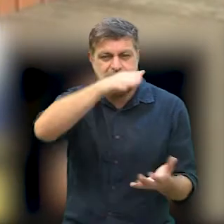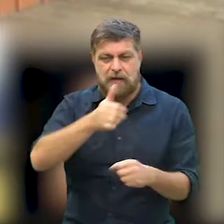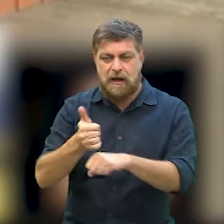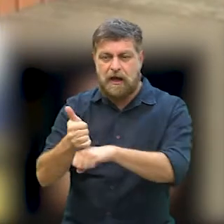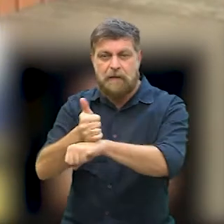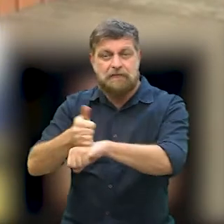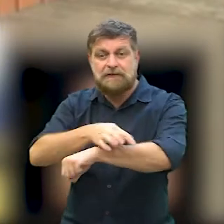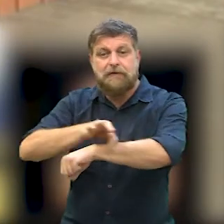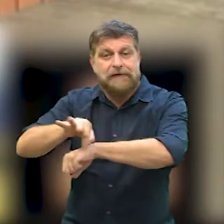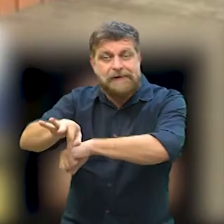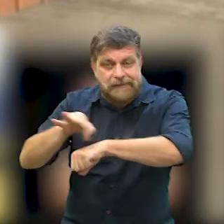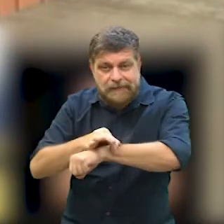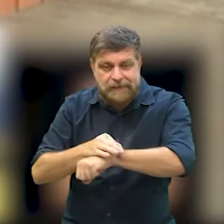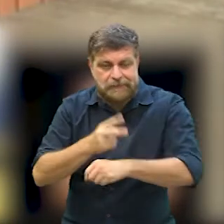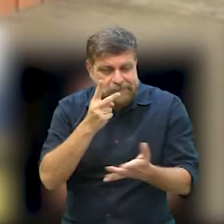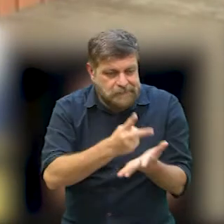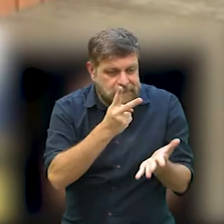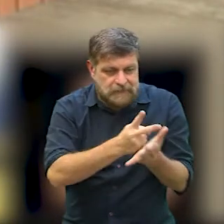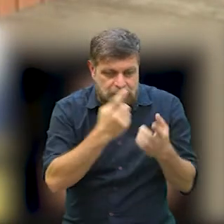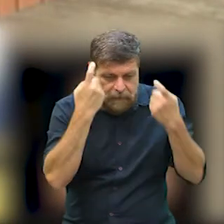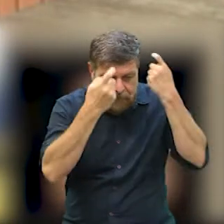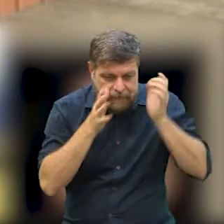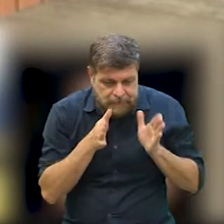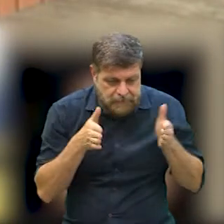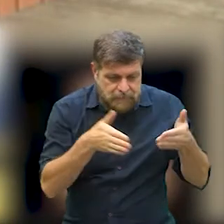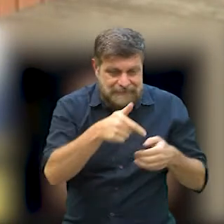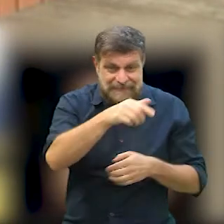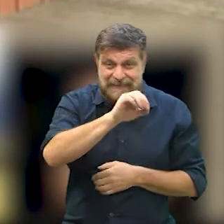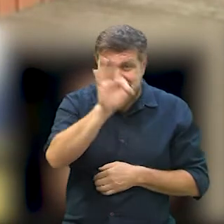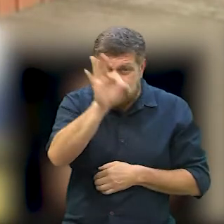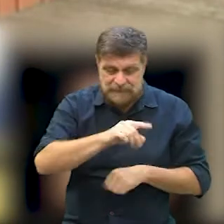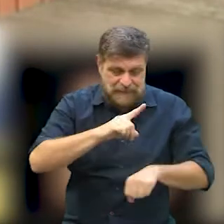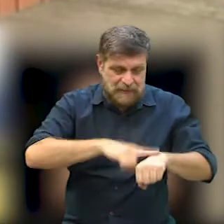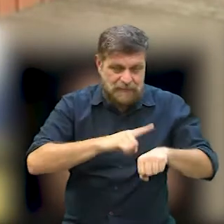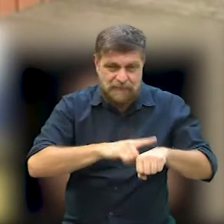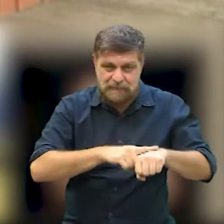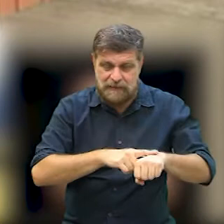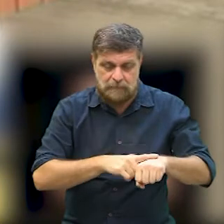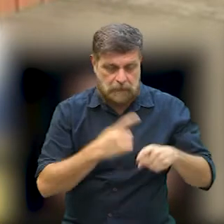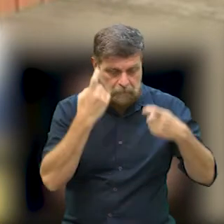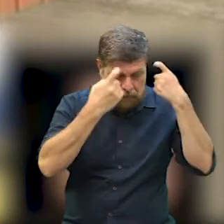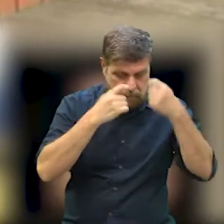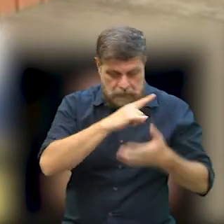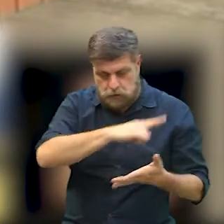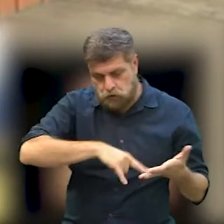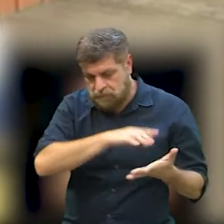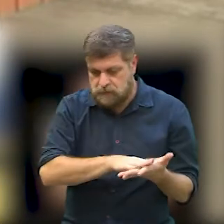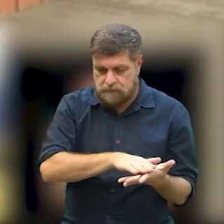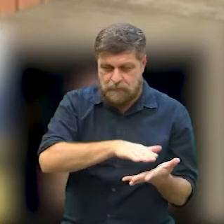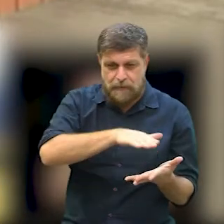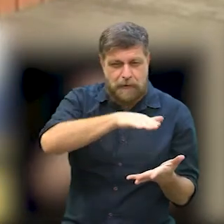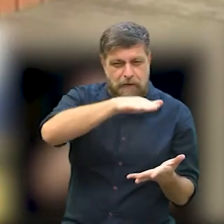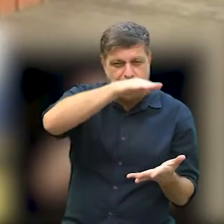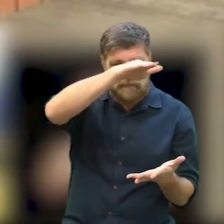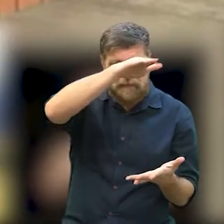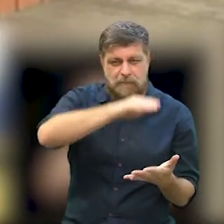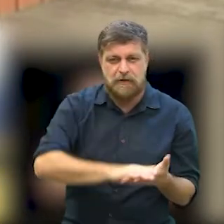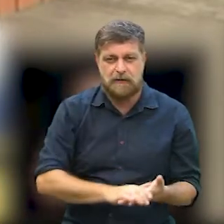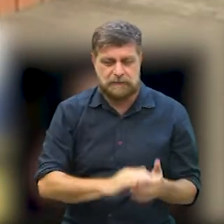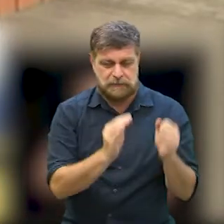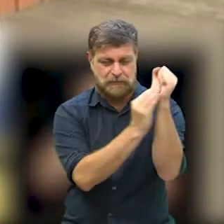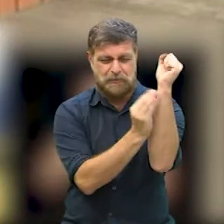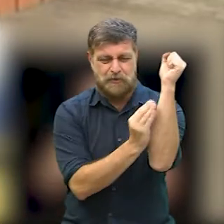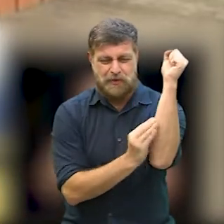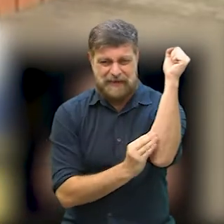E deixamos de ser Terra então fica mais ou acho que setenta a oitenta por cento do nosso tempo é preocupado com documentos com